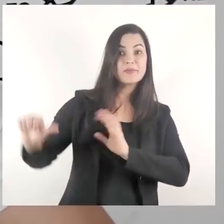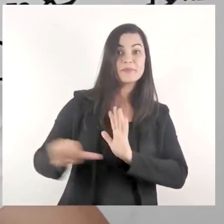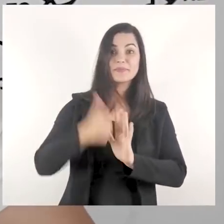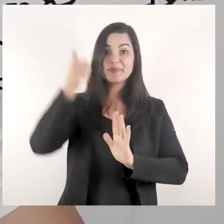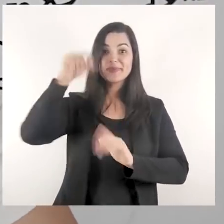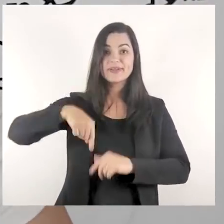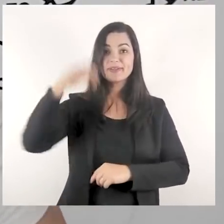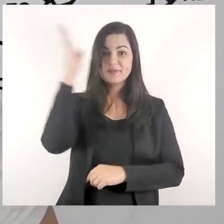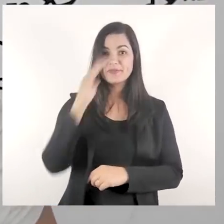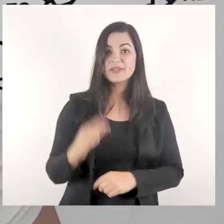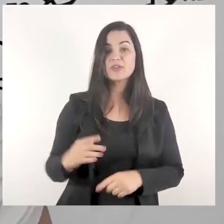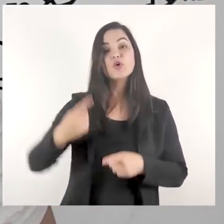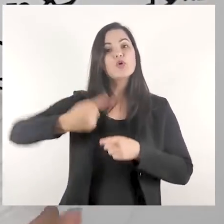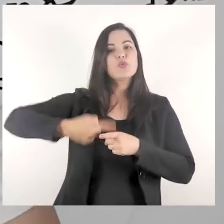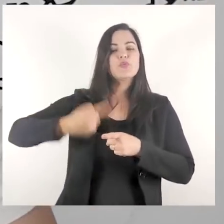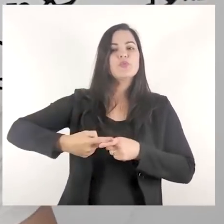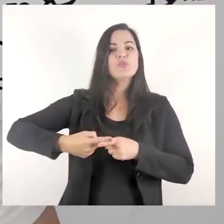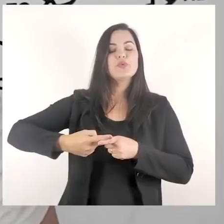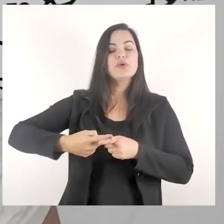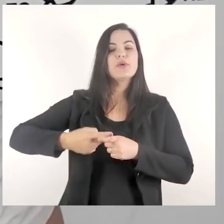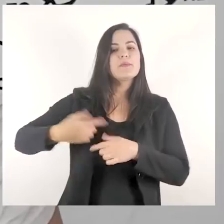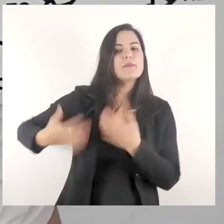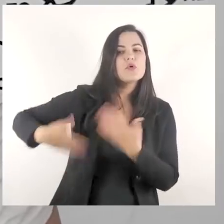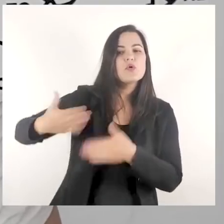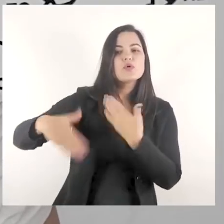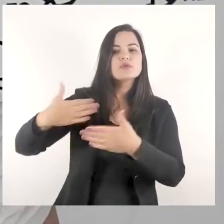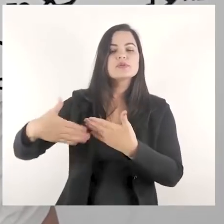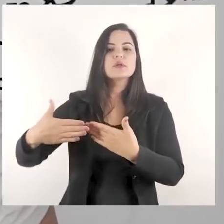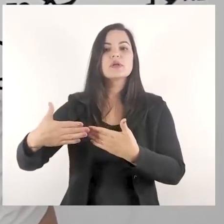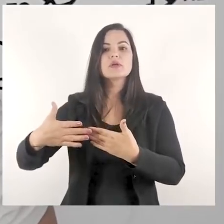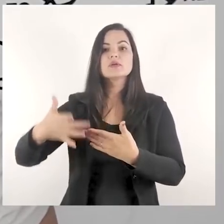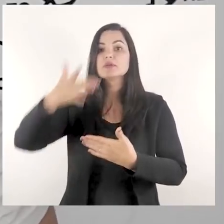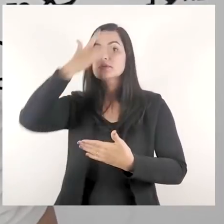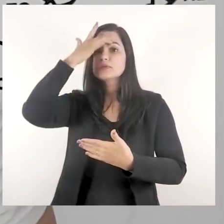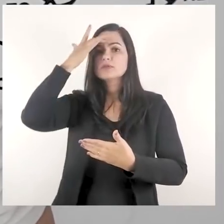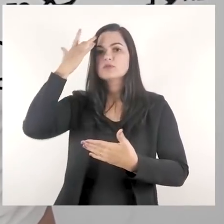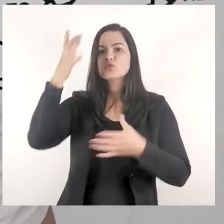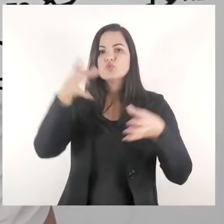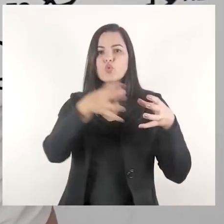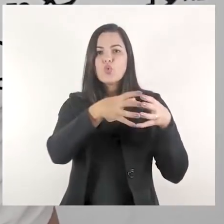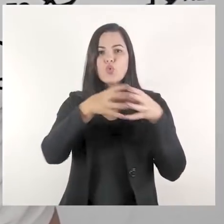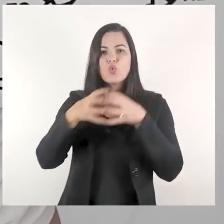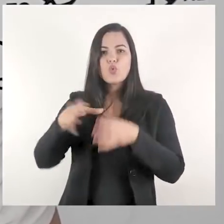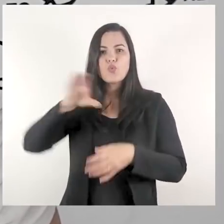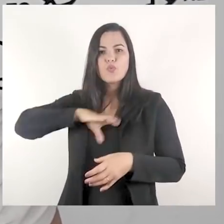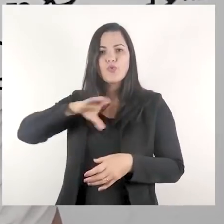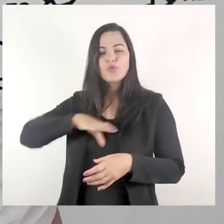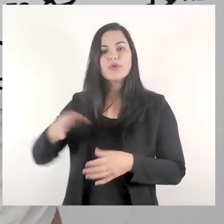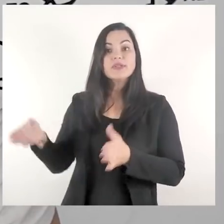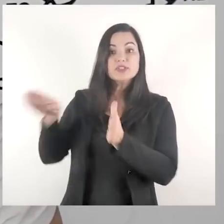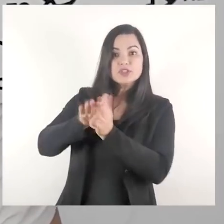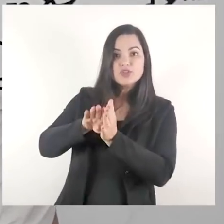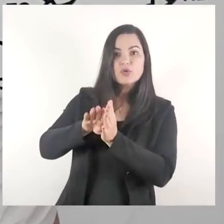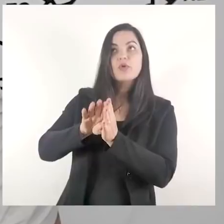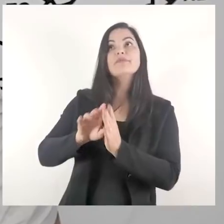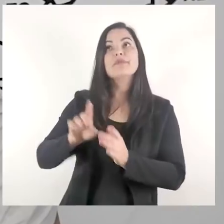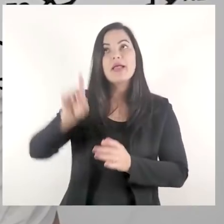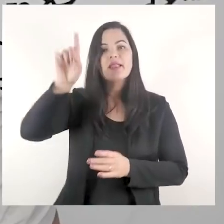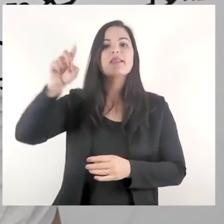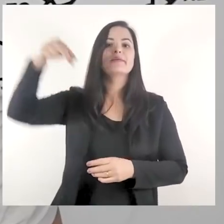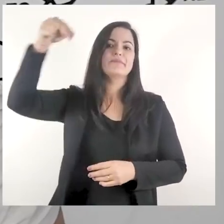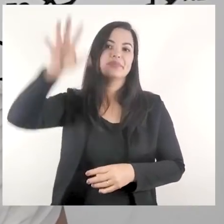porque todo o processo de chegada dos colonizadores por aqui aconteceu pela região Nordeste. Depois